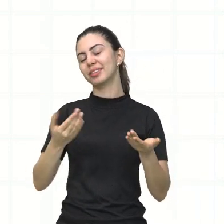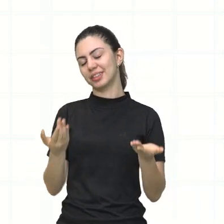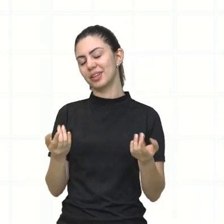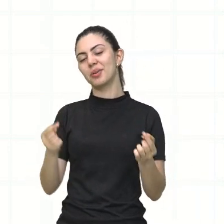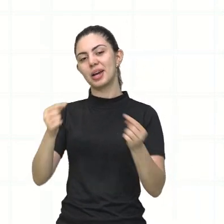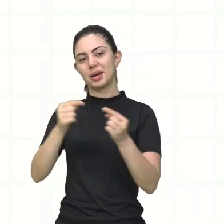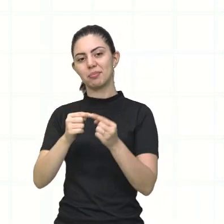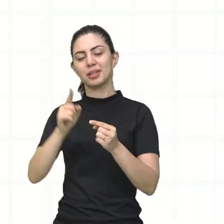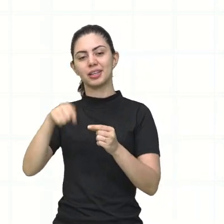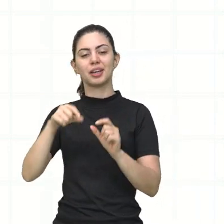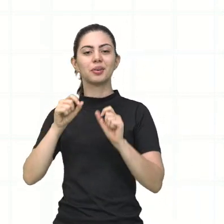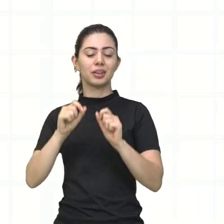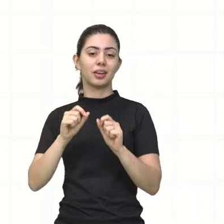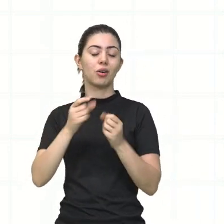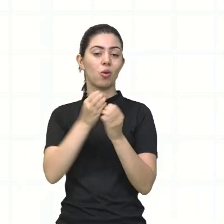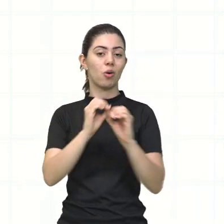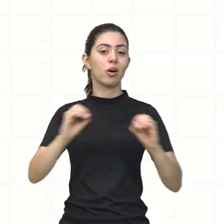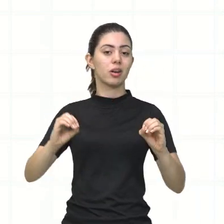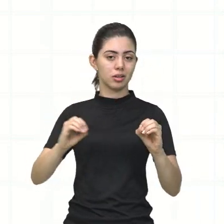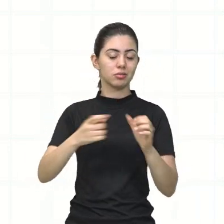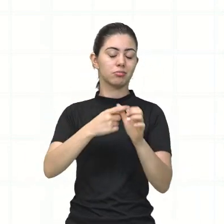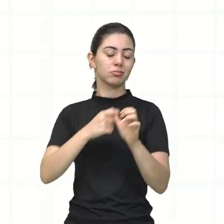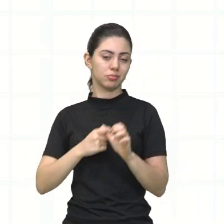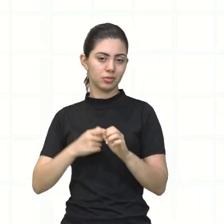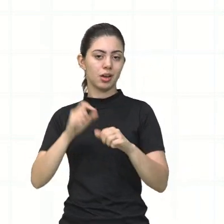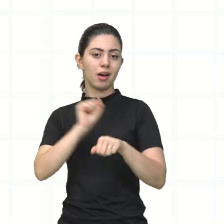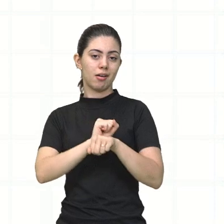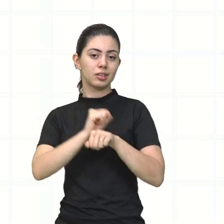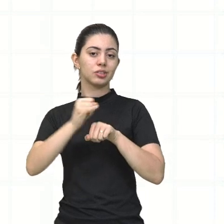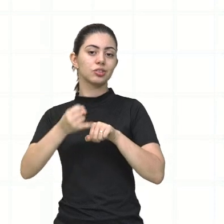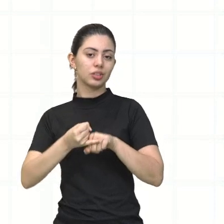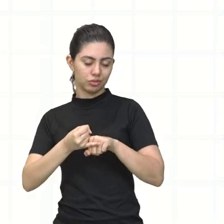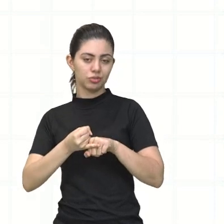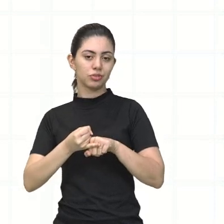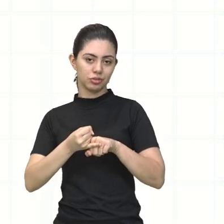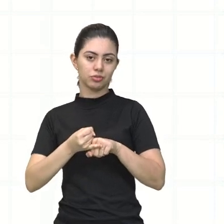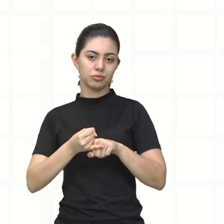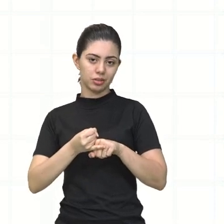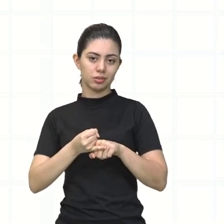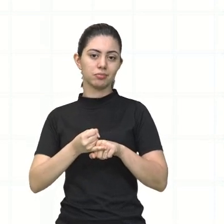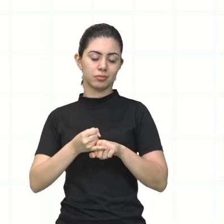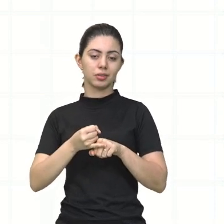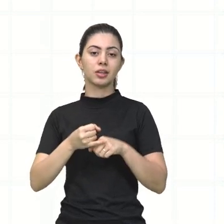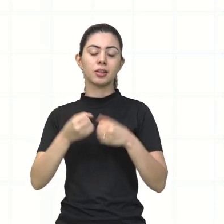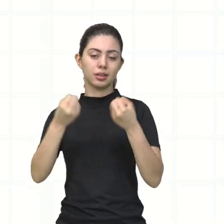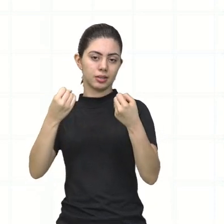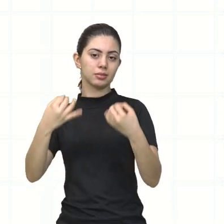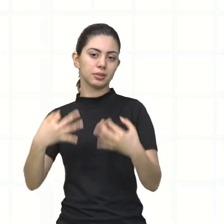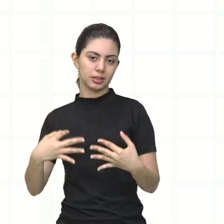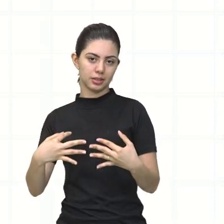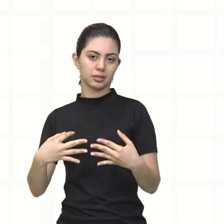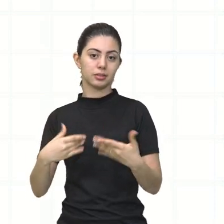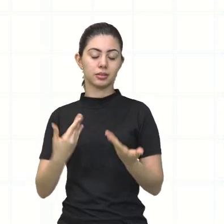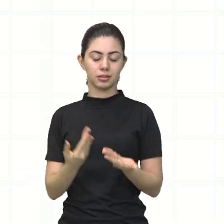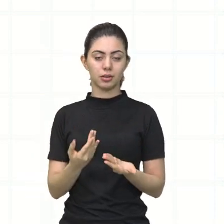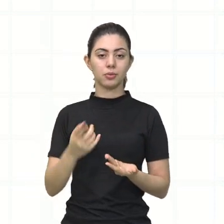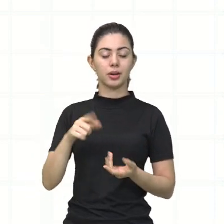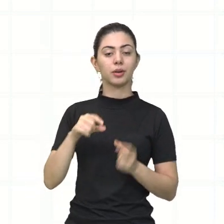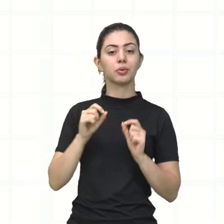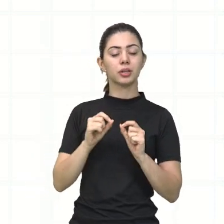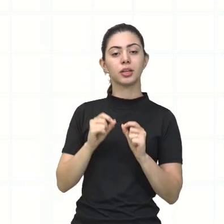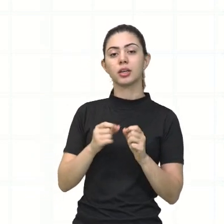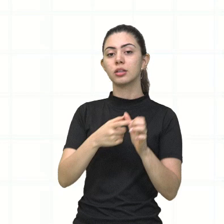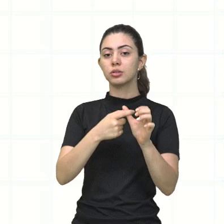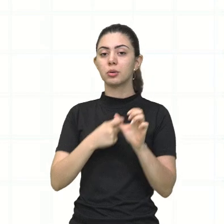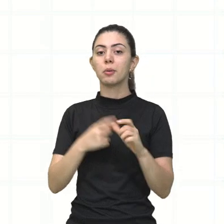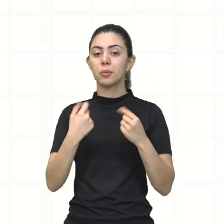uma adjetiva, oração subordinada, fazendo esse caminho, né? Uma oração porque possui verbo. É subordinada porque ela depende